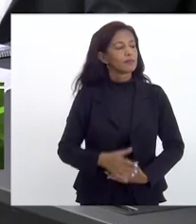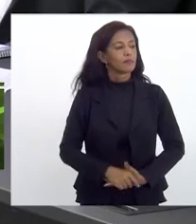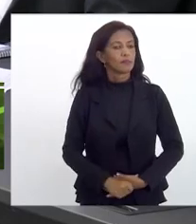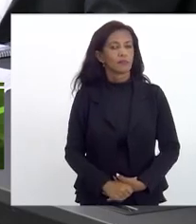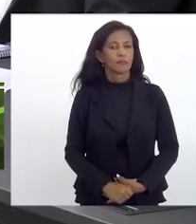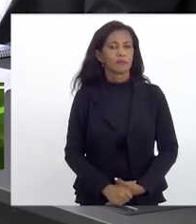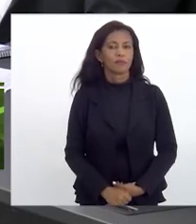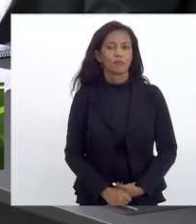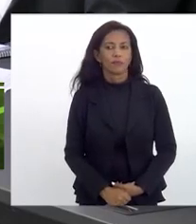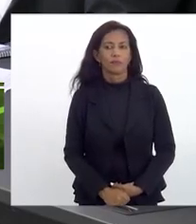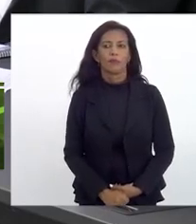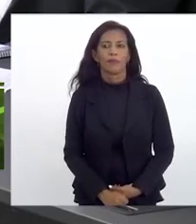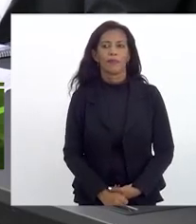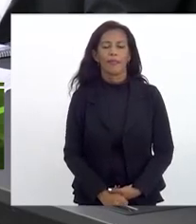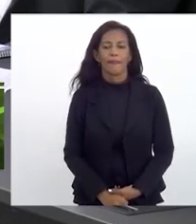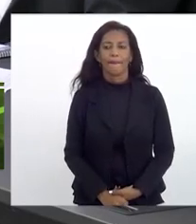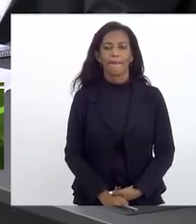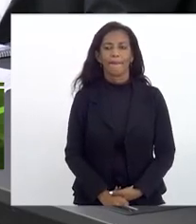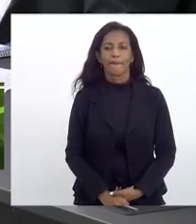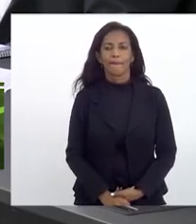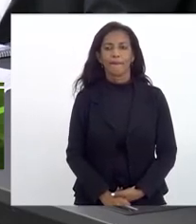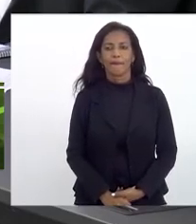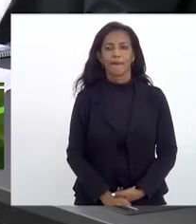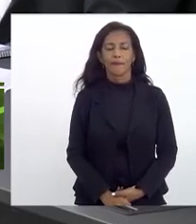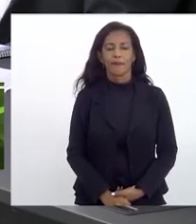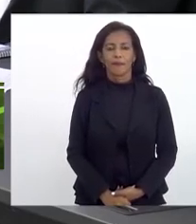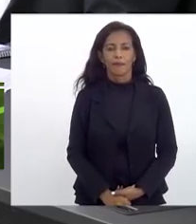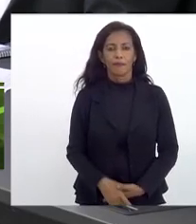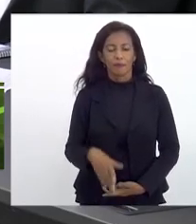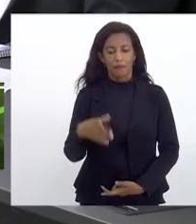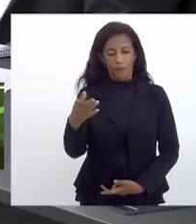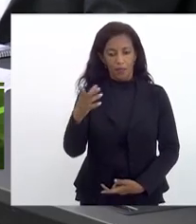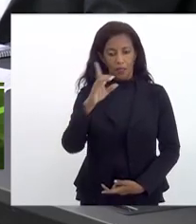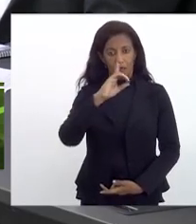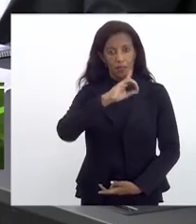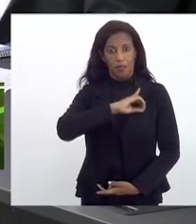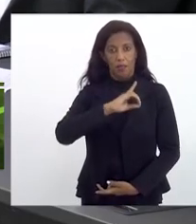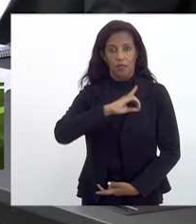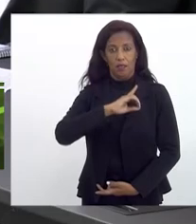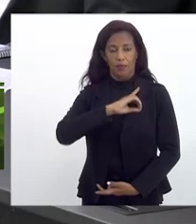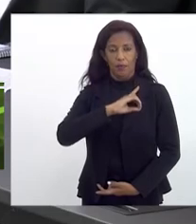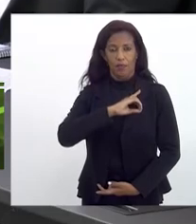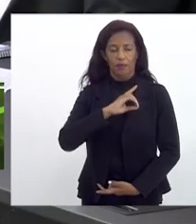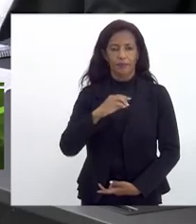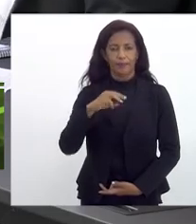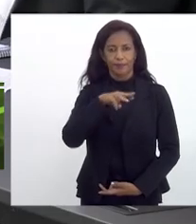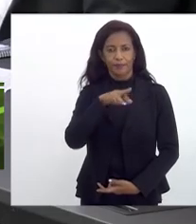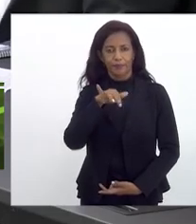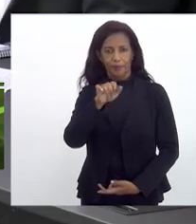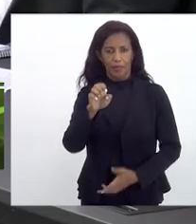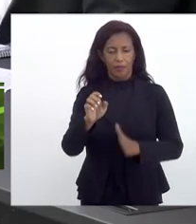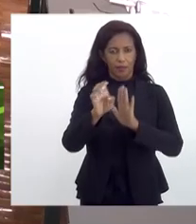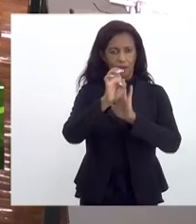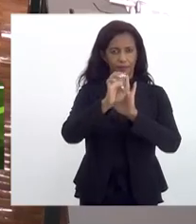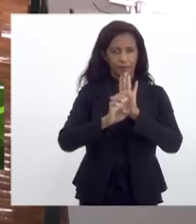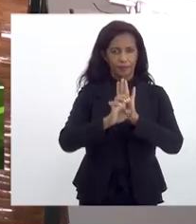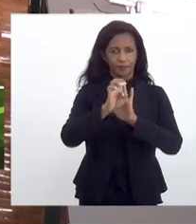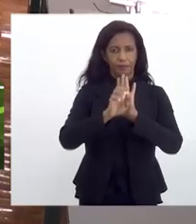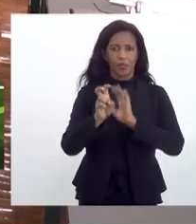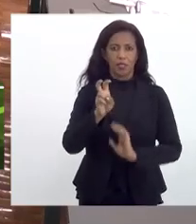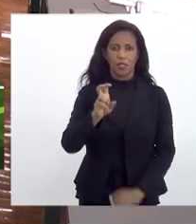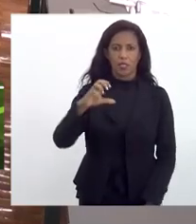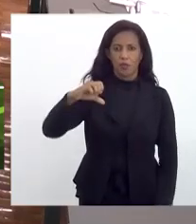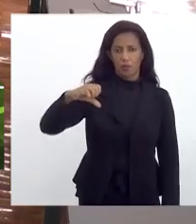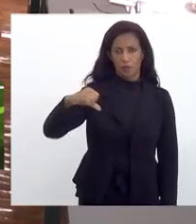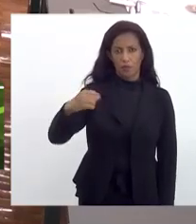Bom, com relação à deputada Marta Rocha, a emenda, eu notei aqui emenda 59,